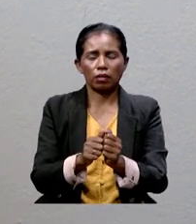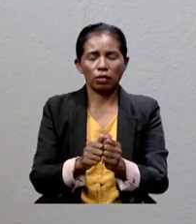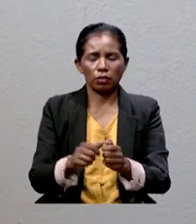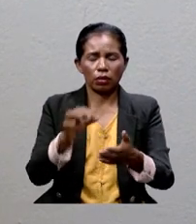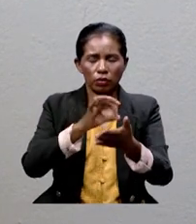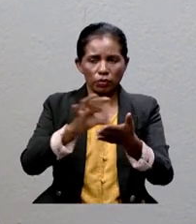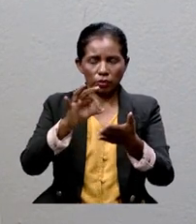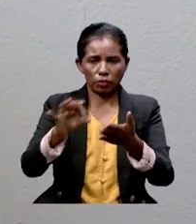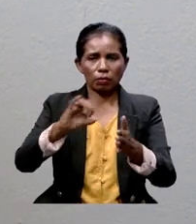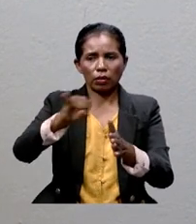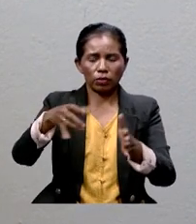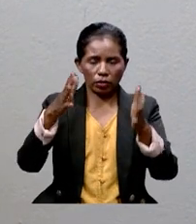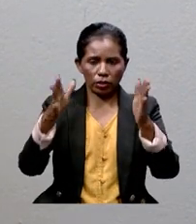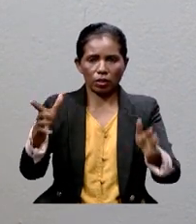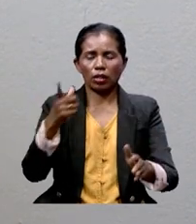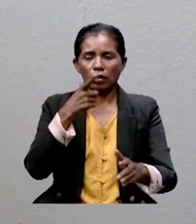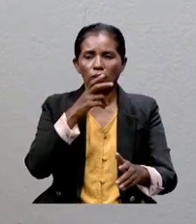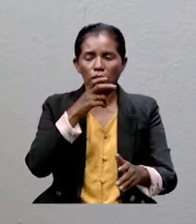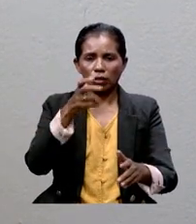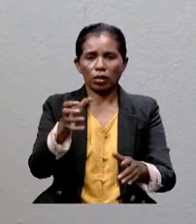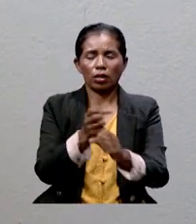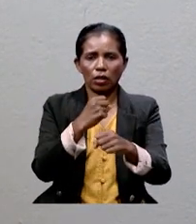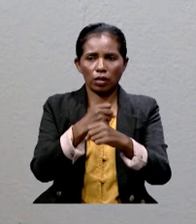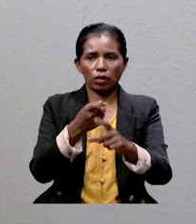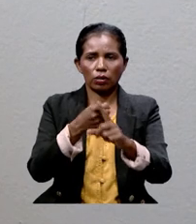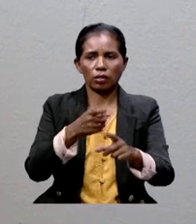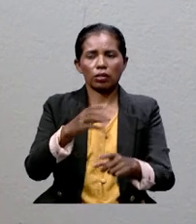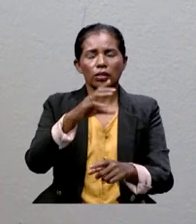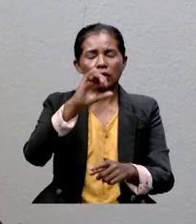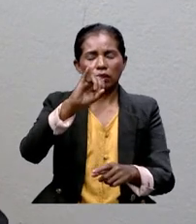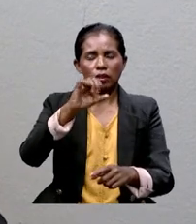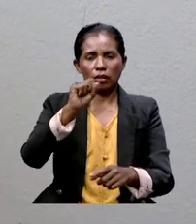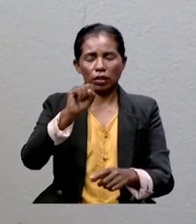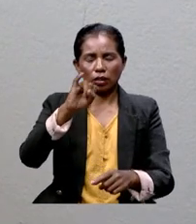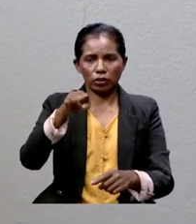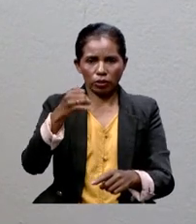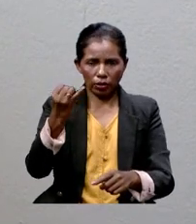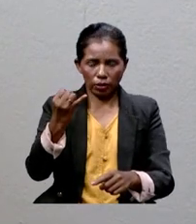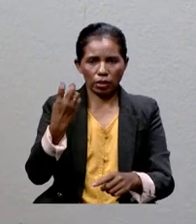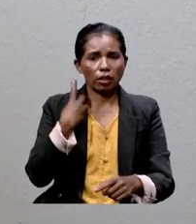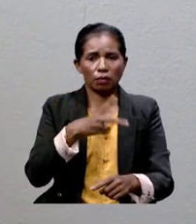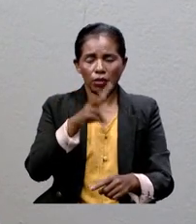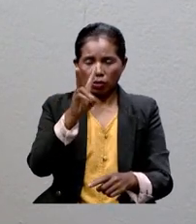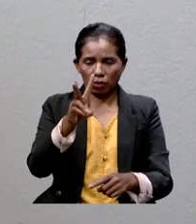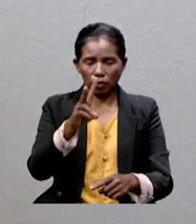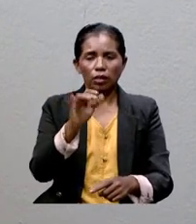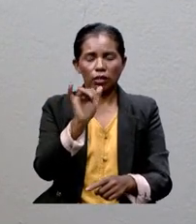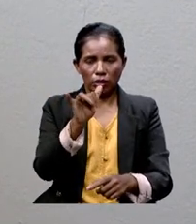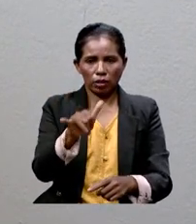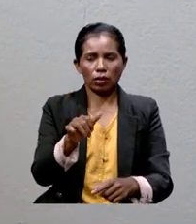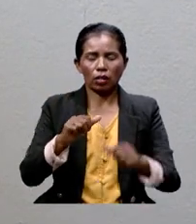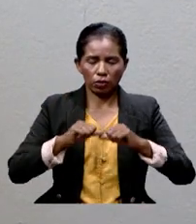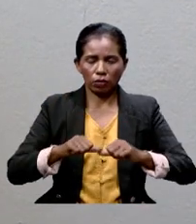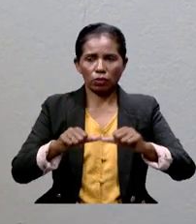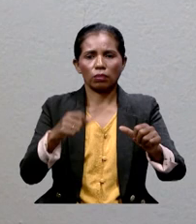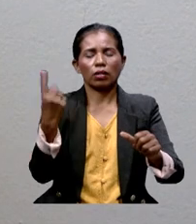formação da jornalista e língua português nebe halo si CLJ e hoje a Merua concorda a tu continua